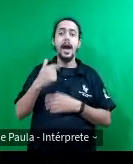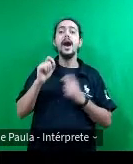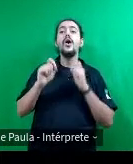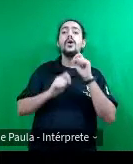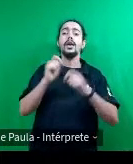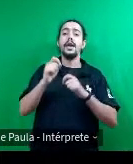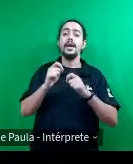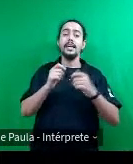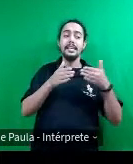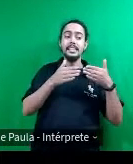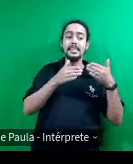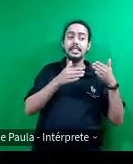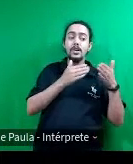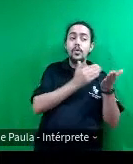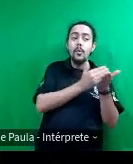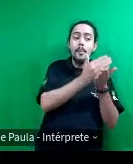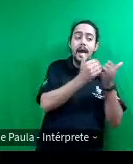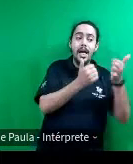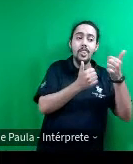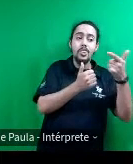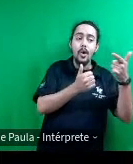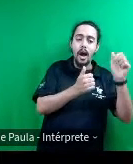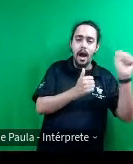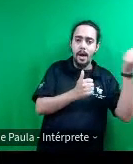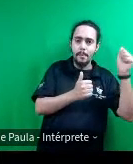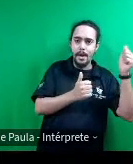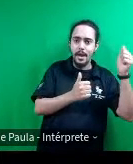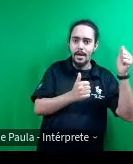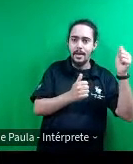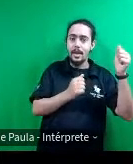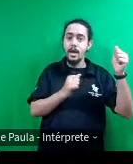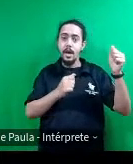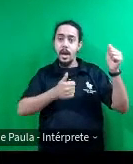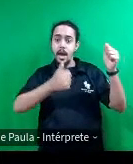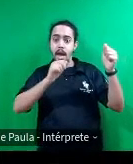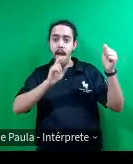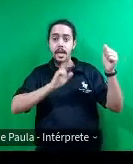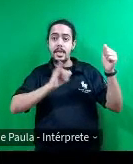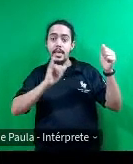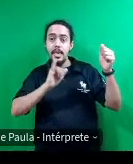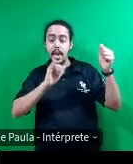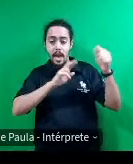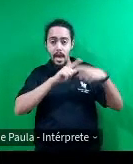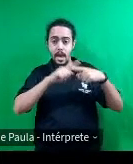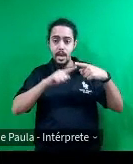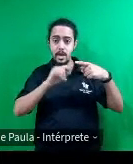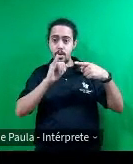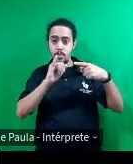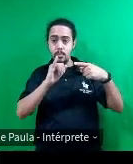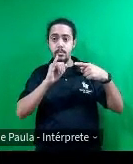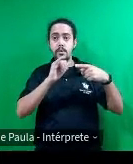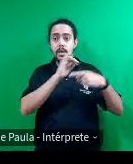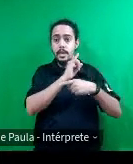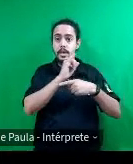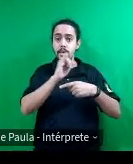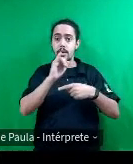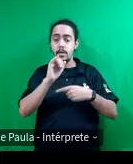por aqui, né? Basta fazer a subtração. 12 menos 4,8, que eu vou achar o I2. ou então aplico aqui